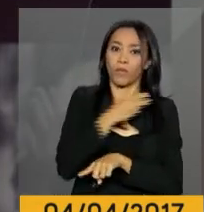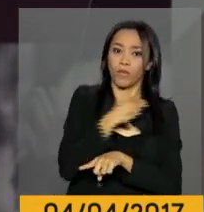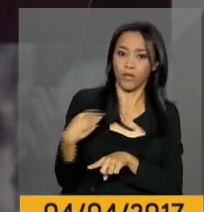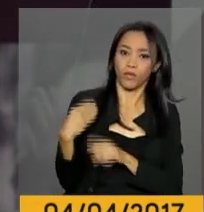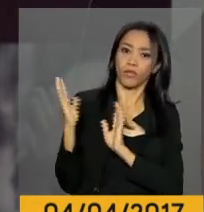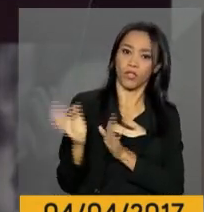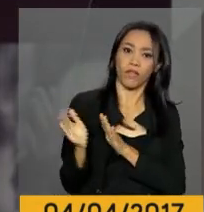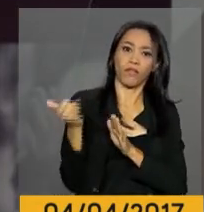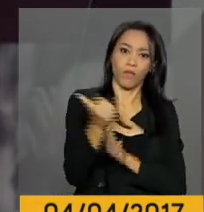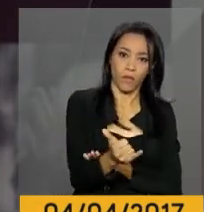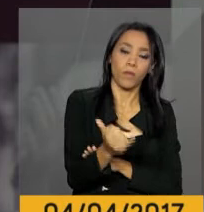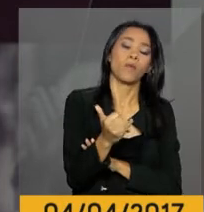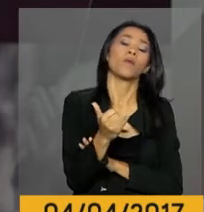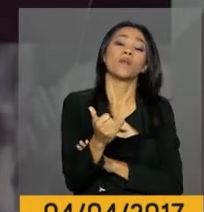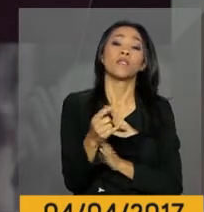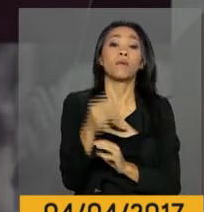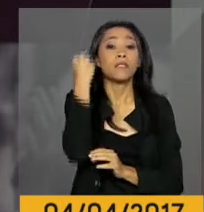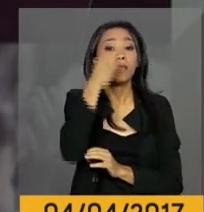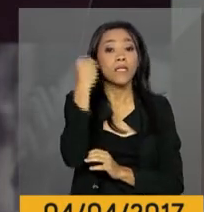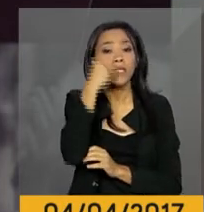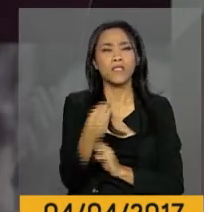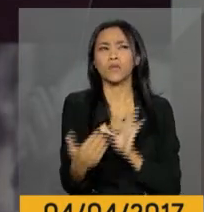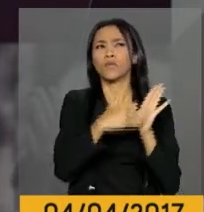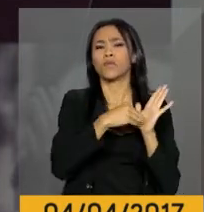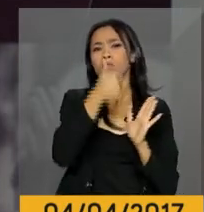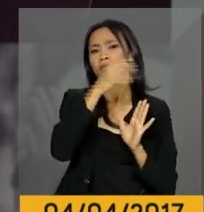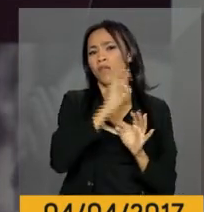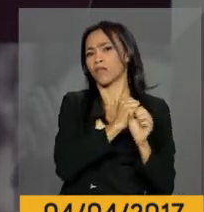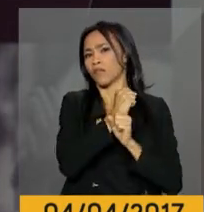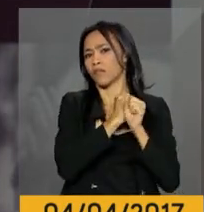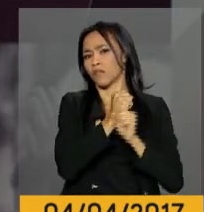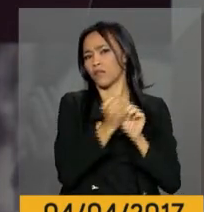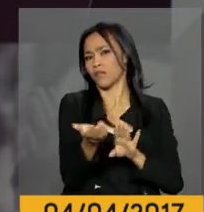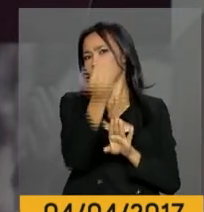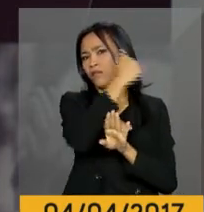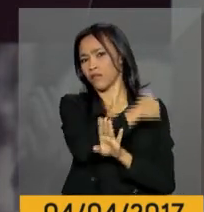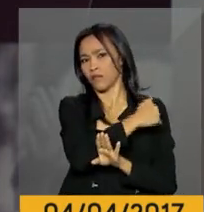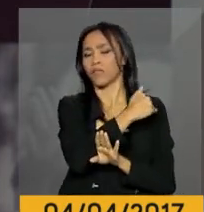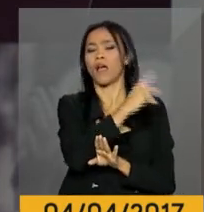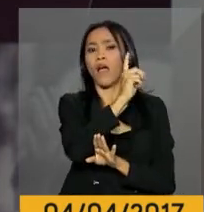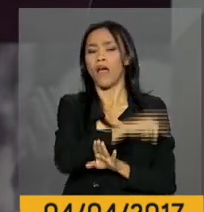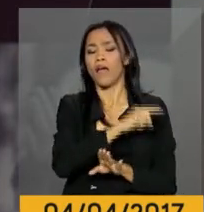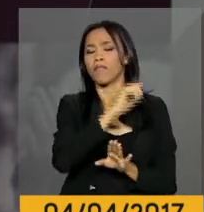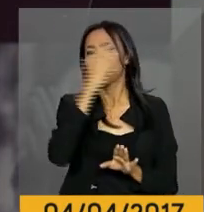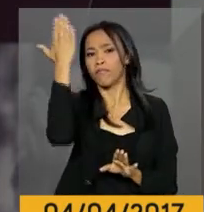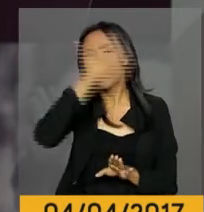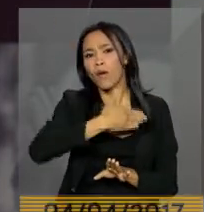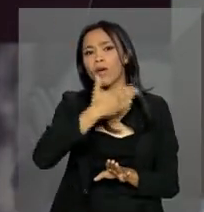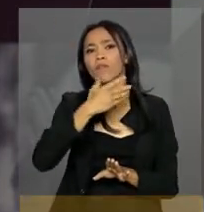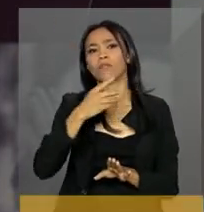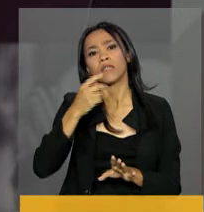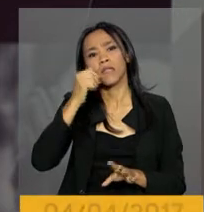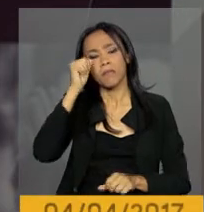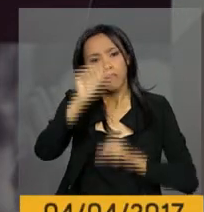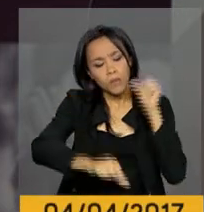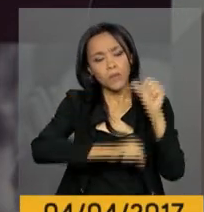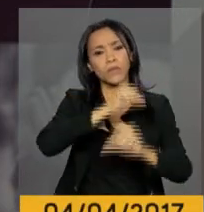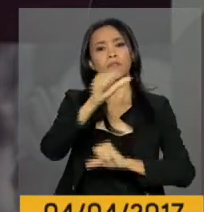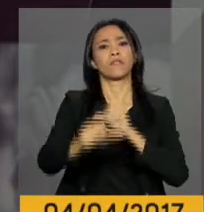experiência brasileira, portanto, nas últimas décadas, demonstra o efeito transformador de